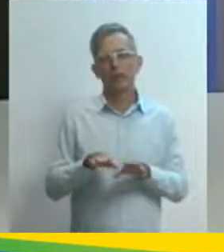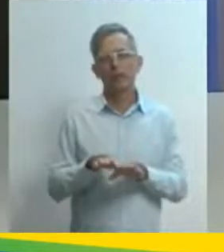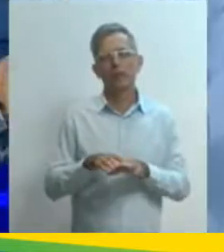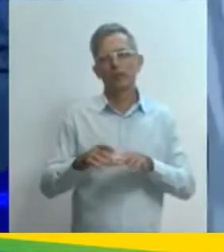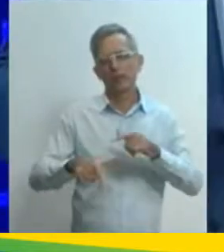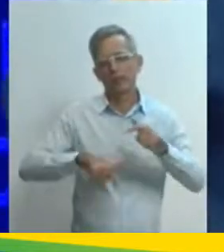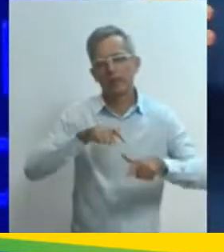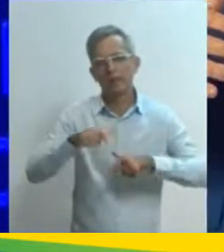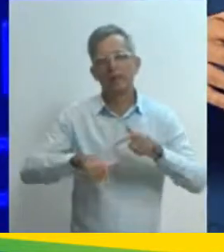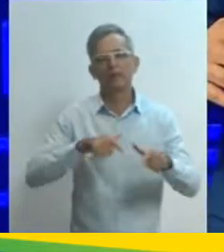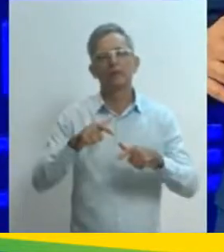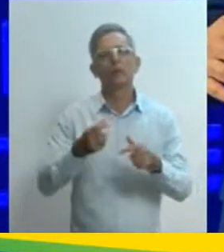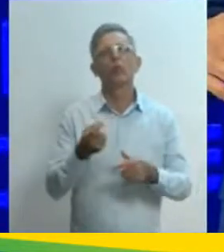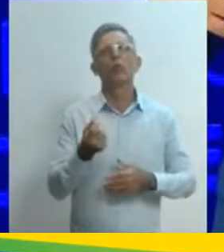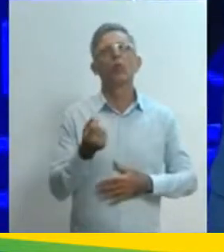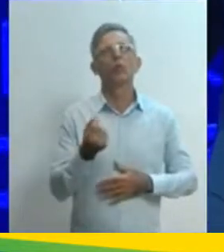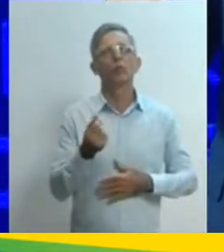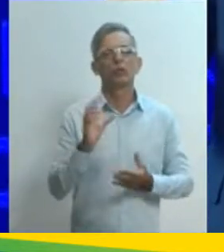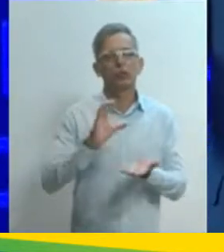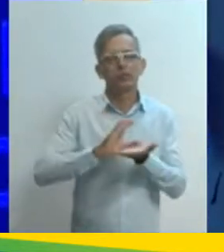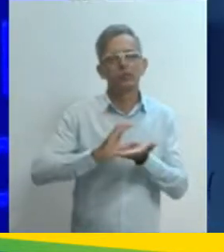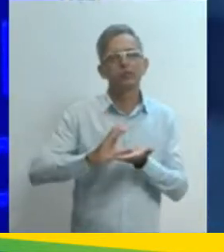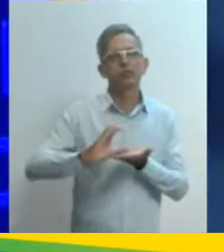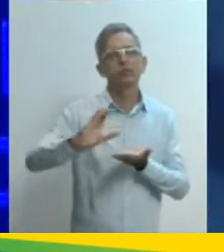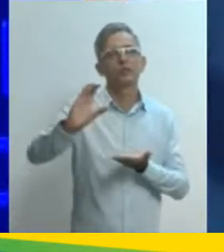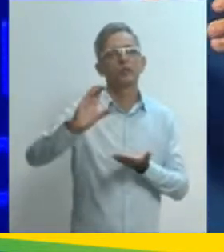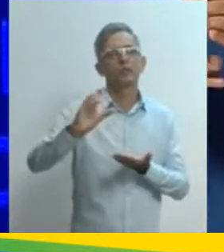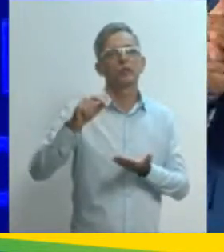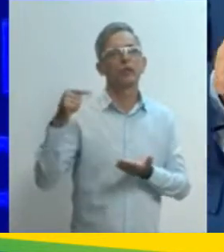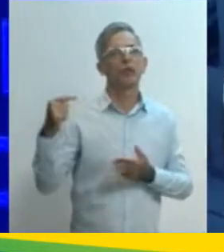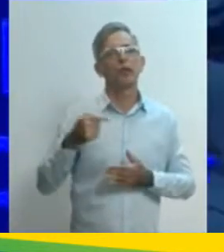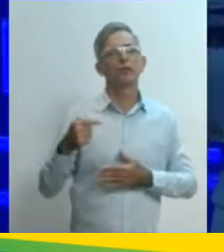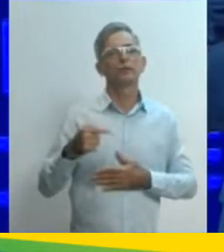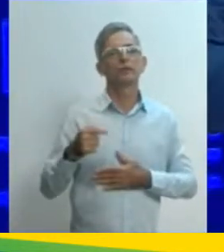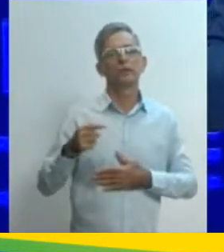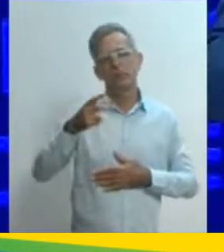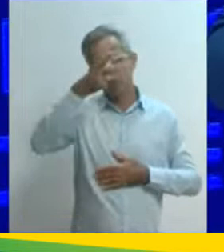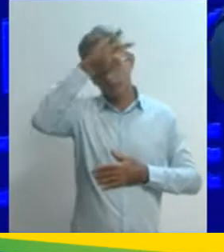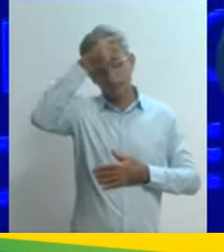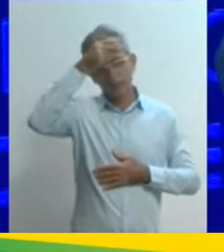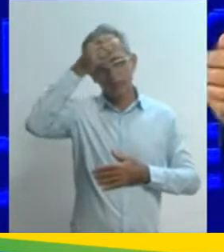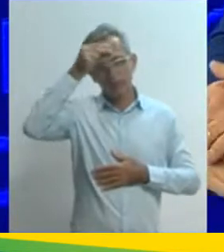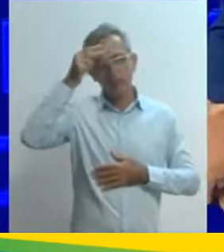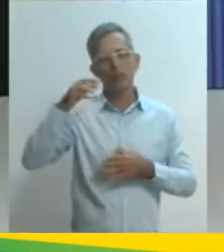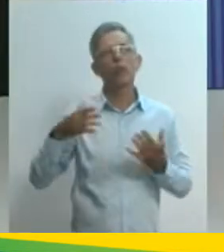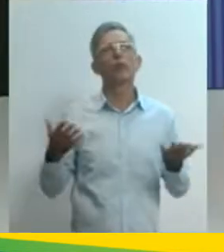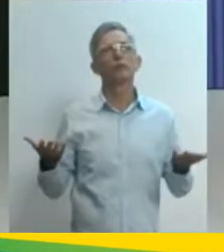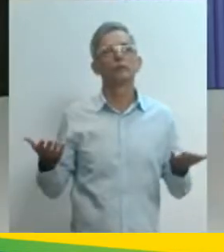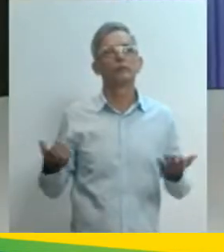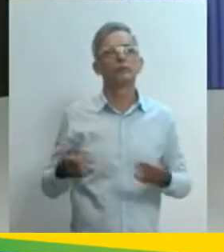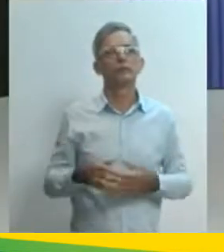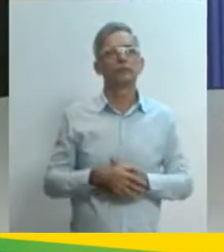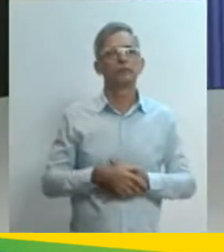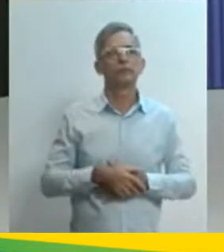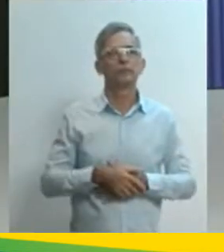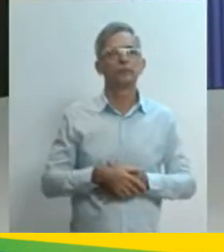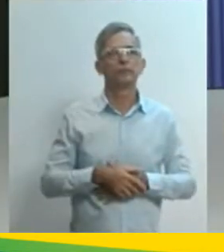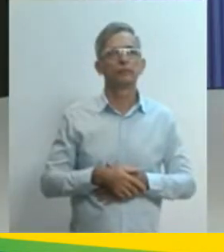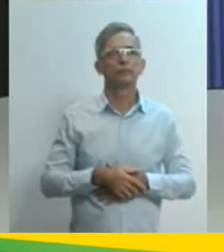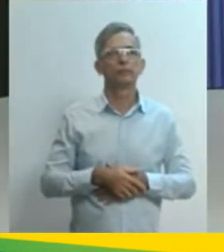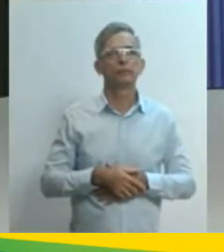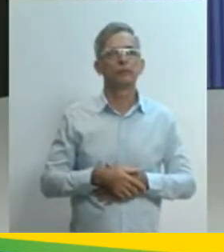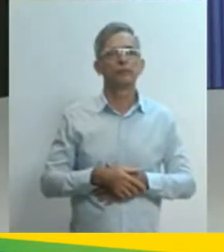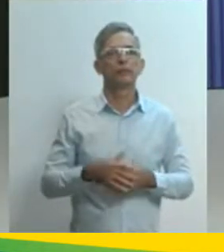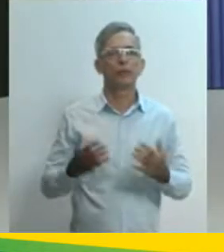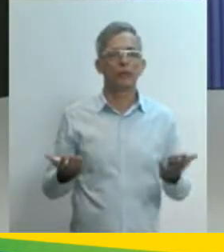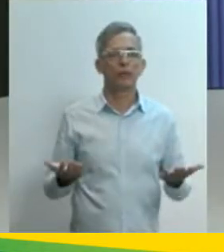quanto do orçamento senhor pretende Direcionar para os municípios do Estado de Mato Grosso do Sul candidato na medida que o município